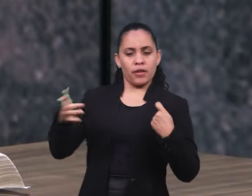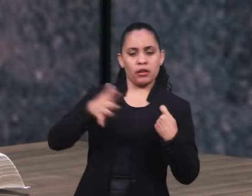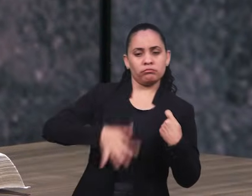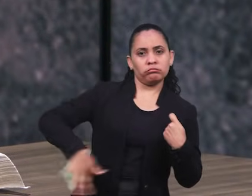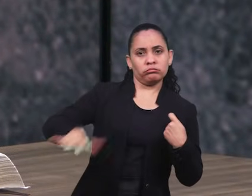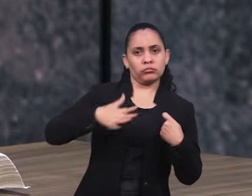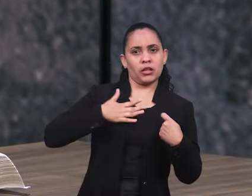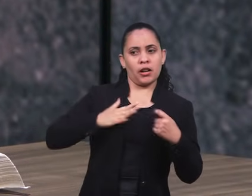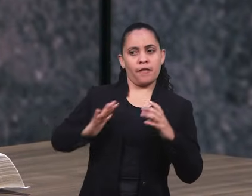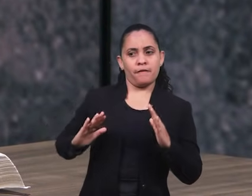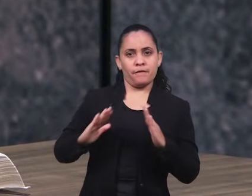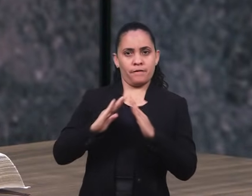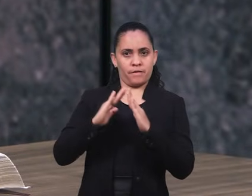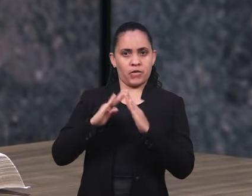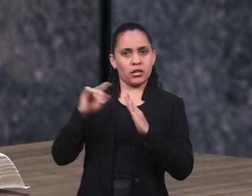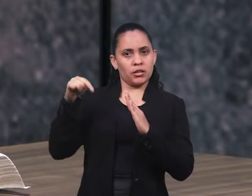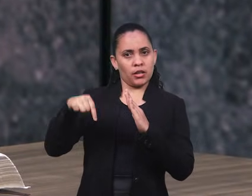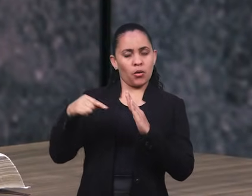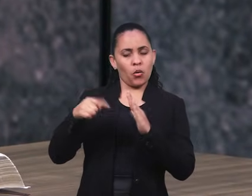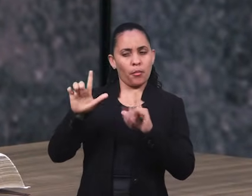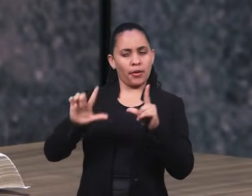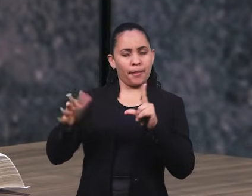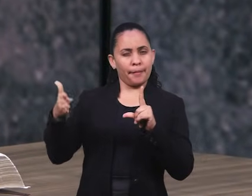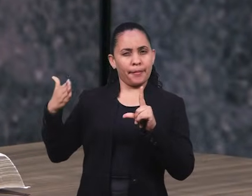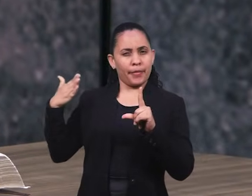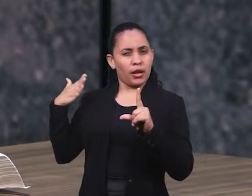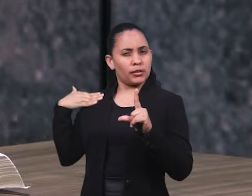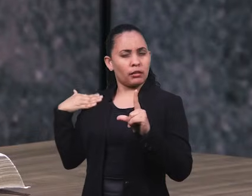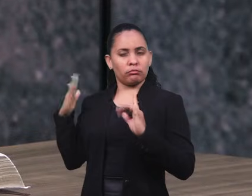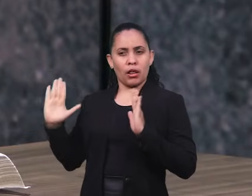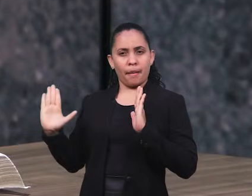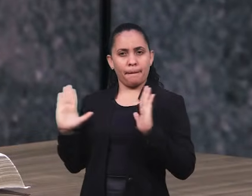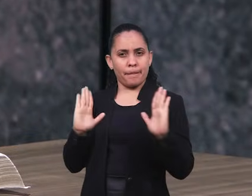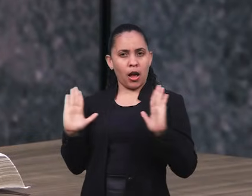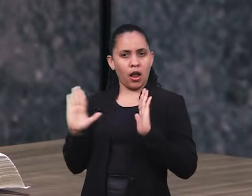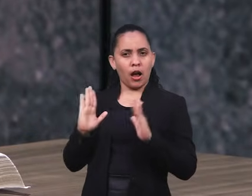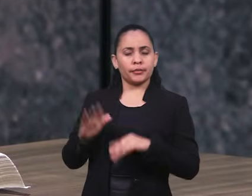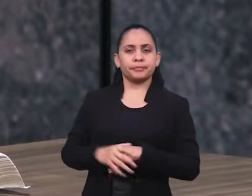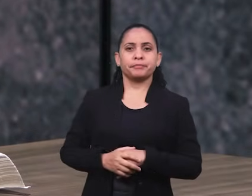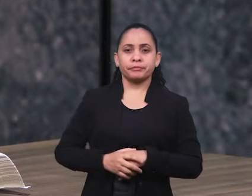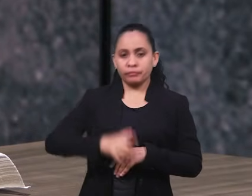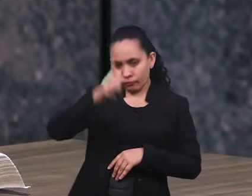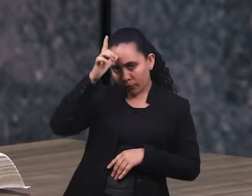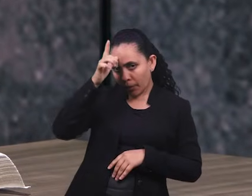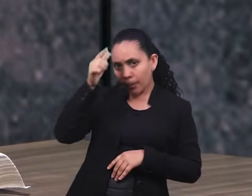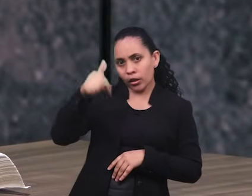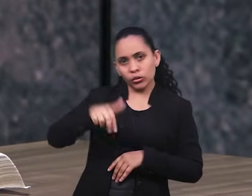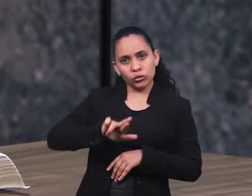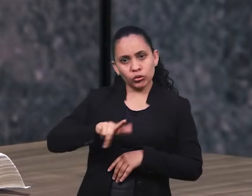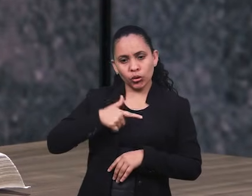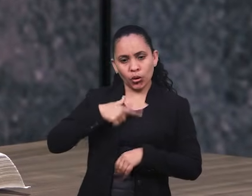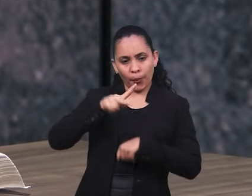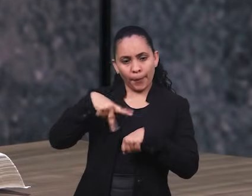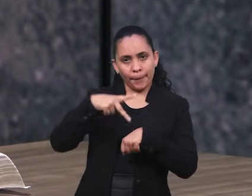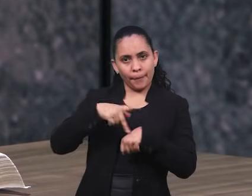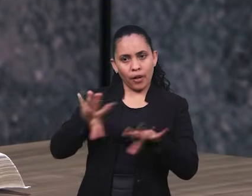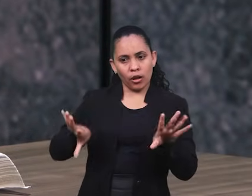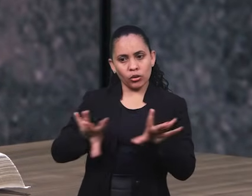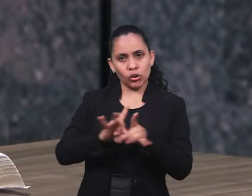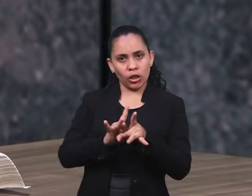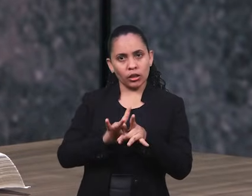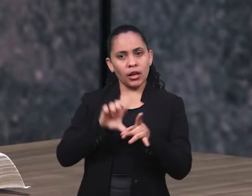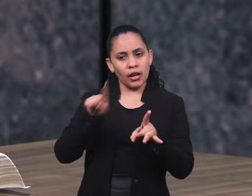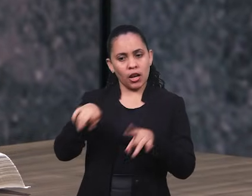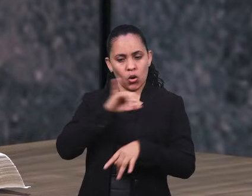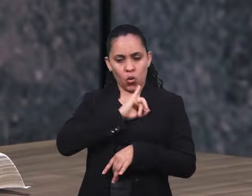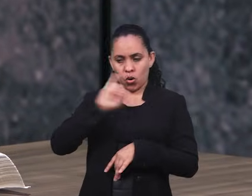a região em que Lutero morava. Dissemos no programa anterior que naquela época a Alemanha não era exatamente um país unificado,